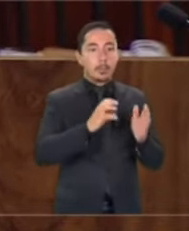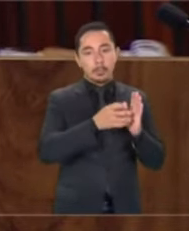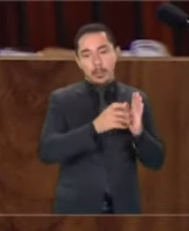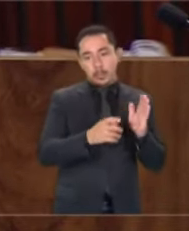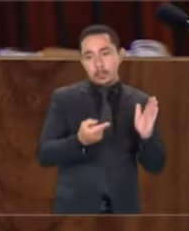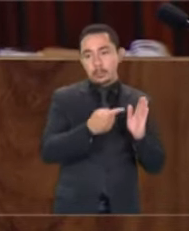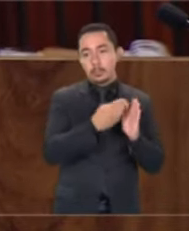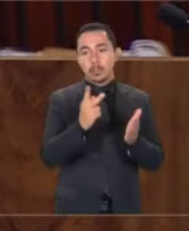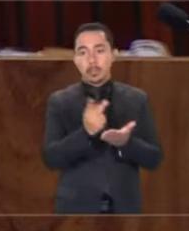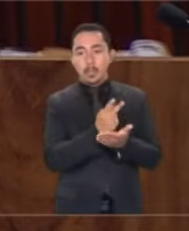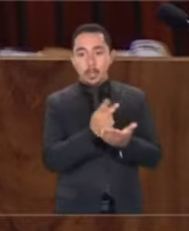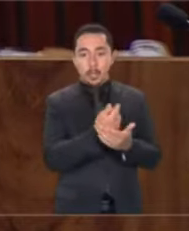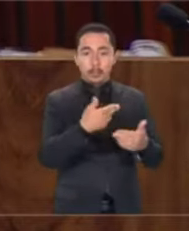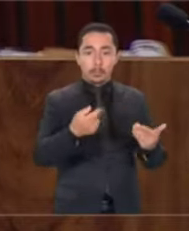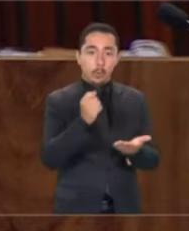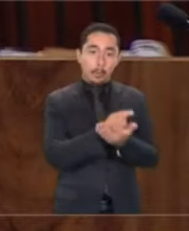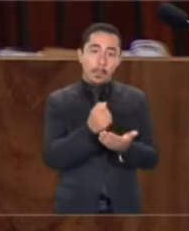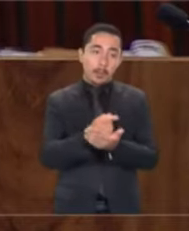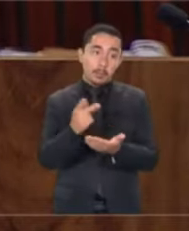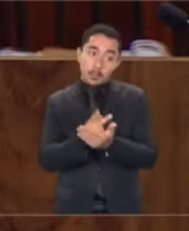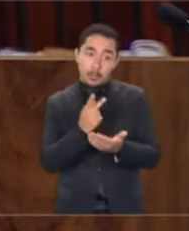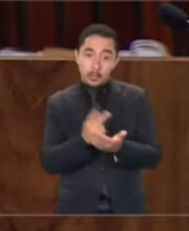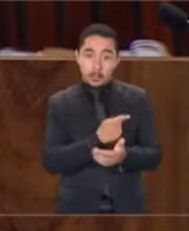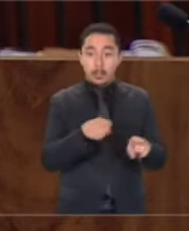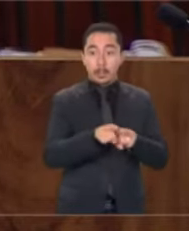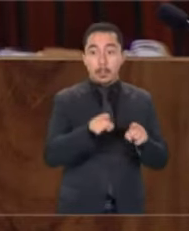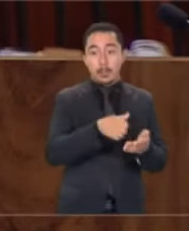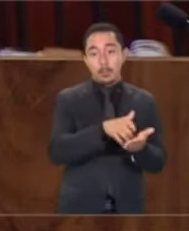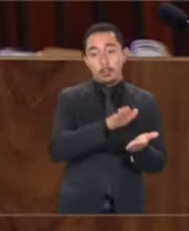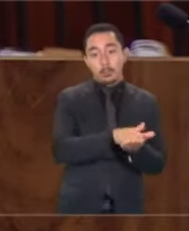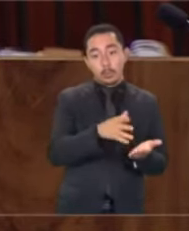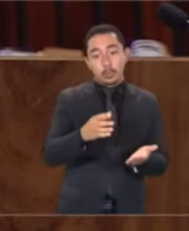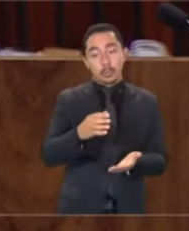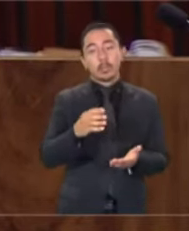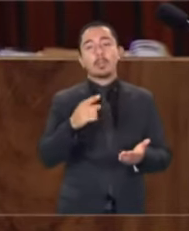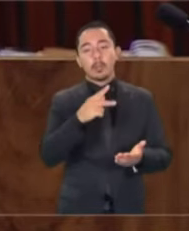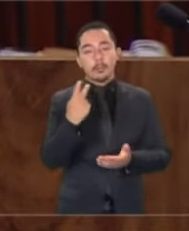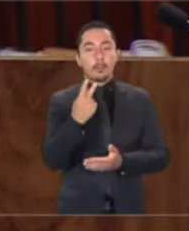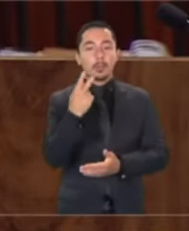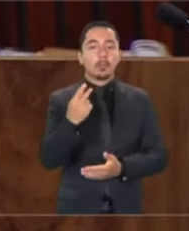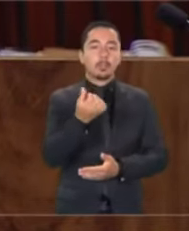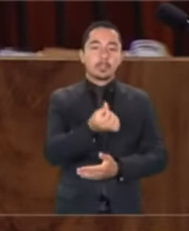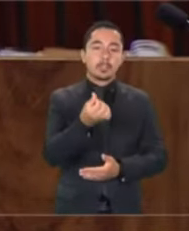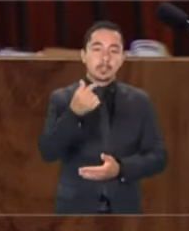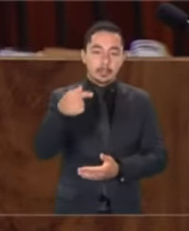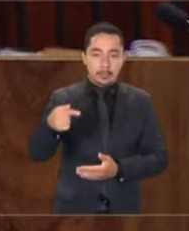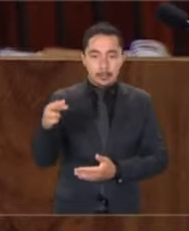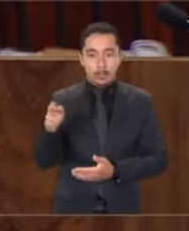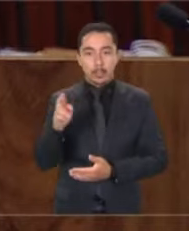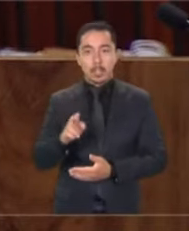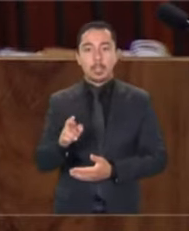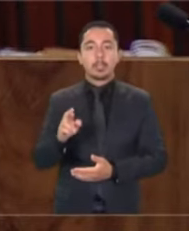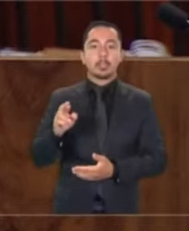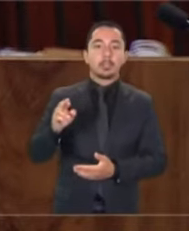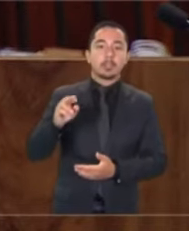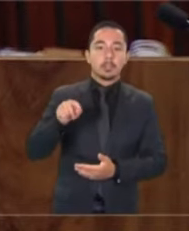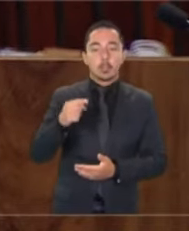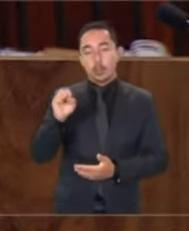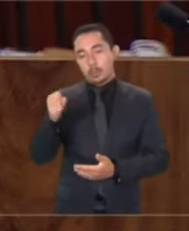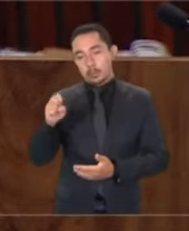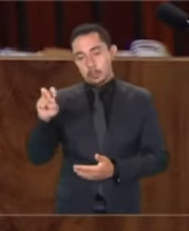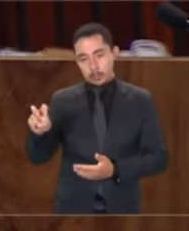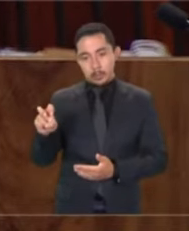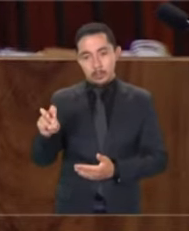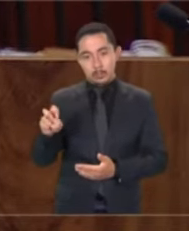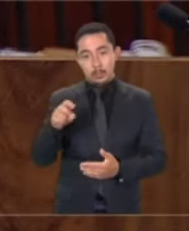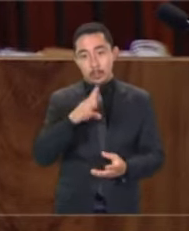irregularidade relativa ao pagamento indevido, então, da multa daquele valor de R$ 67,85. A conclusão é de que